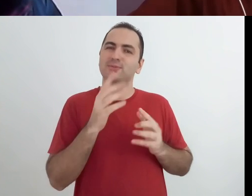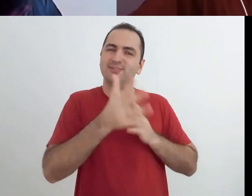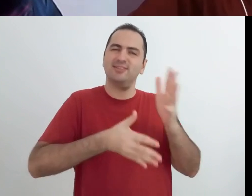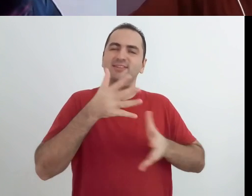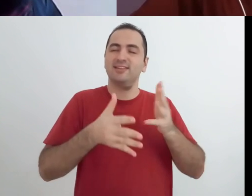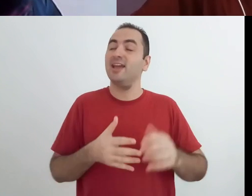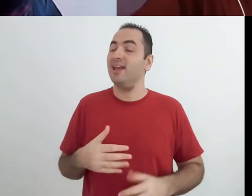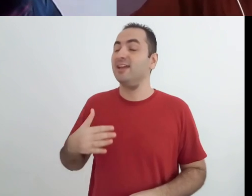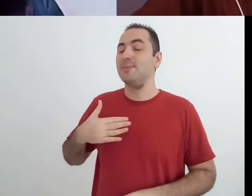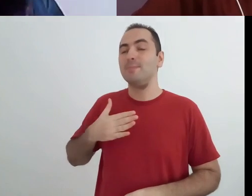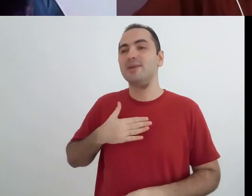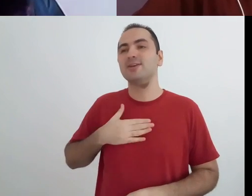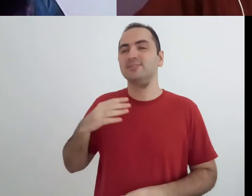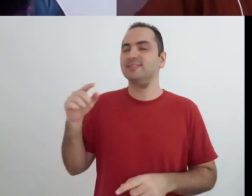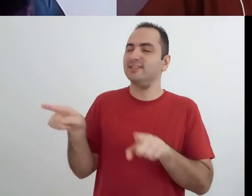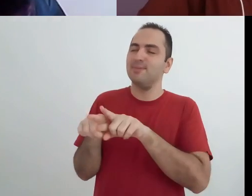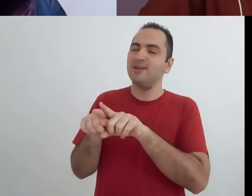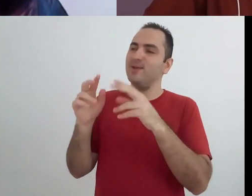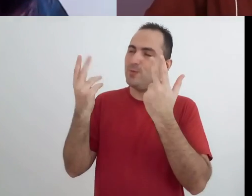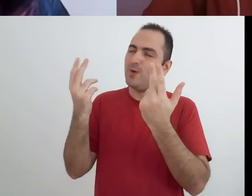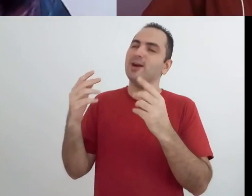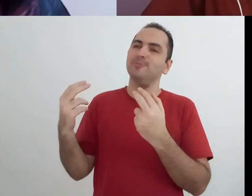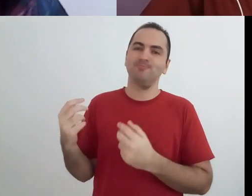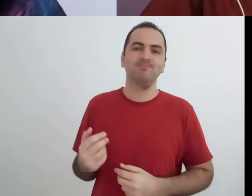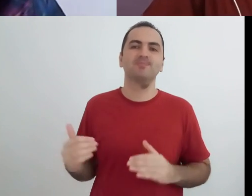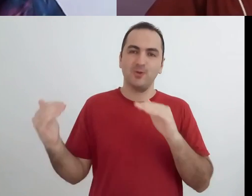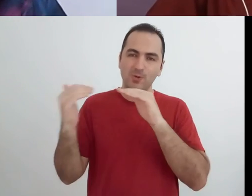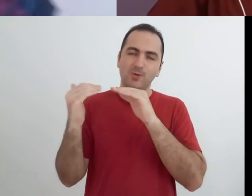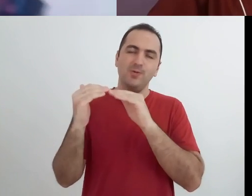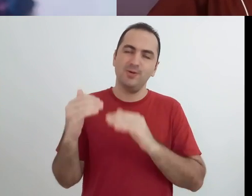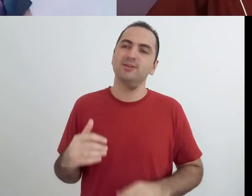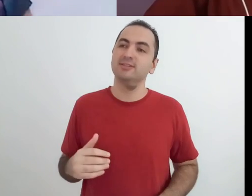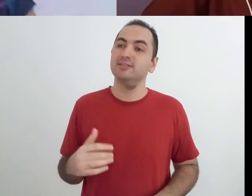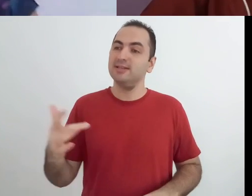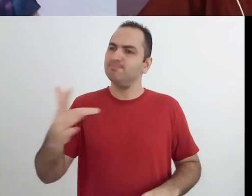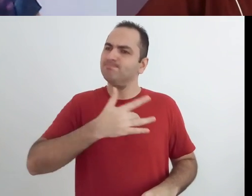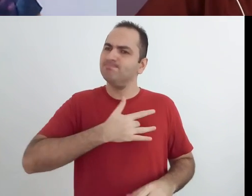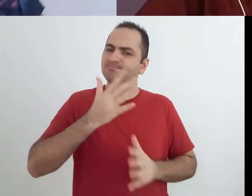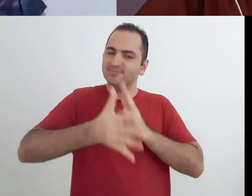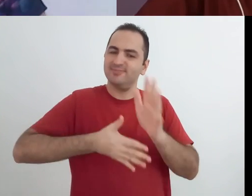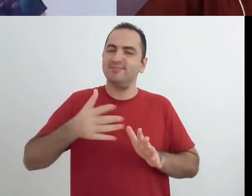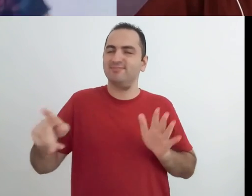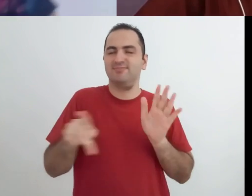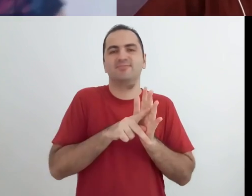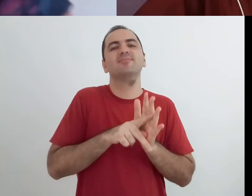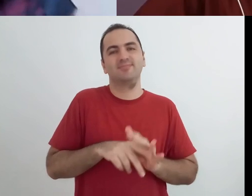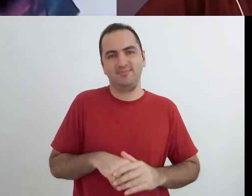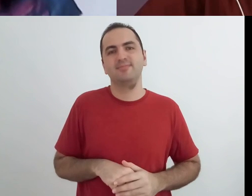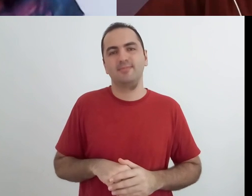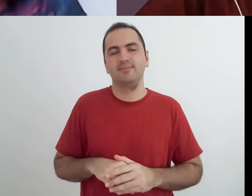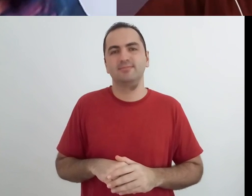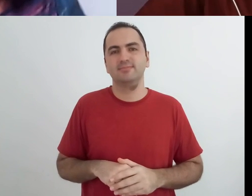Com certeza, o meu também. Isso daí. E outros benefícios, né? Que a gente tem mais esqueceu de algum?